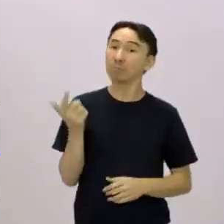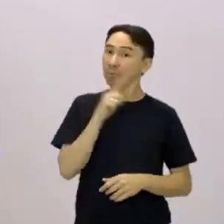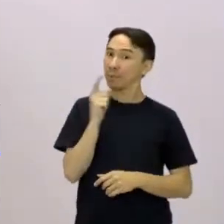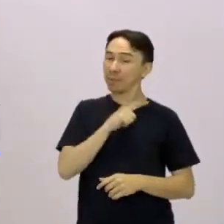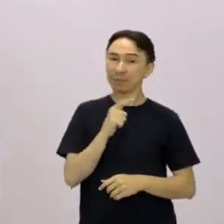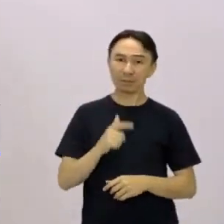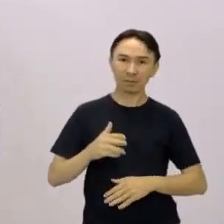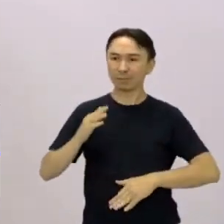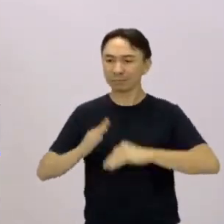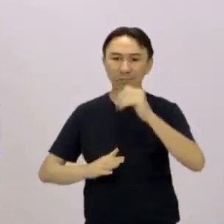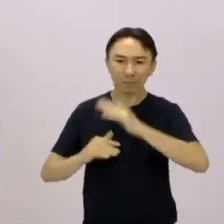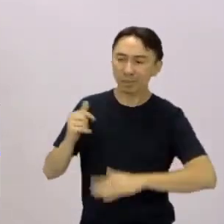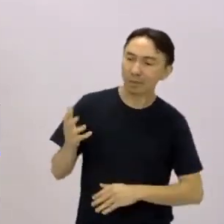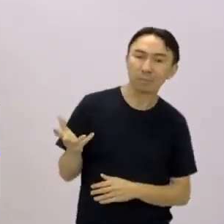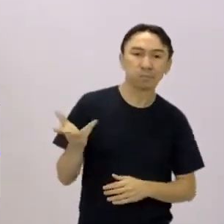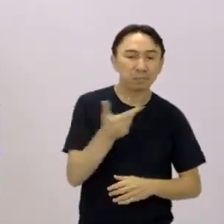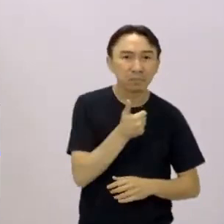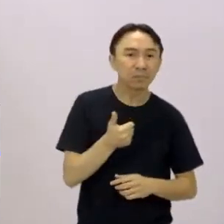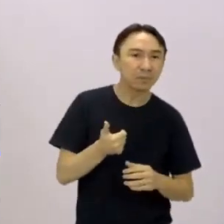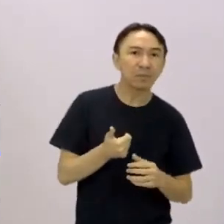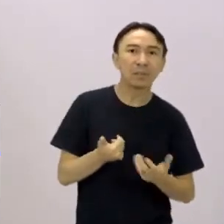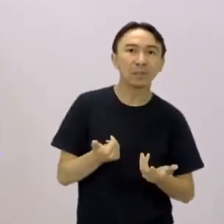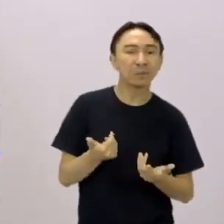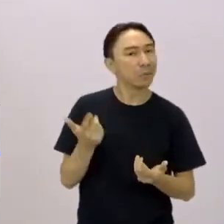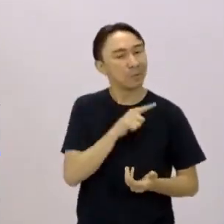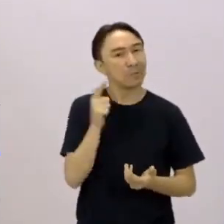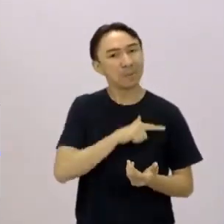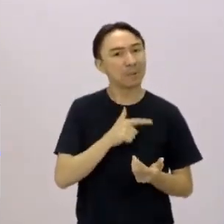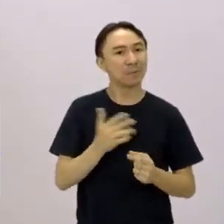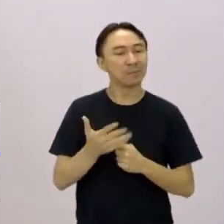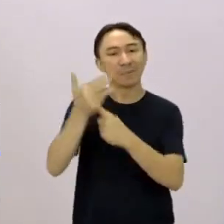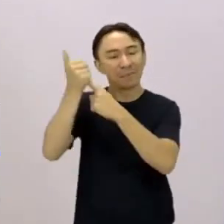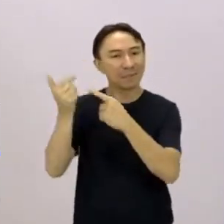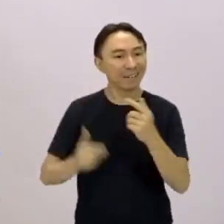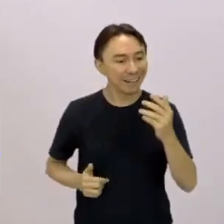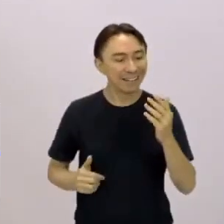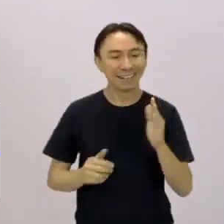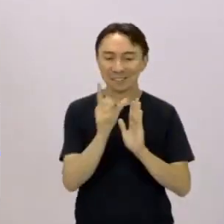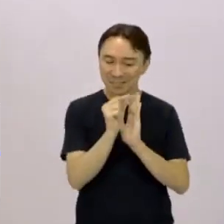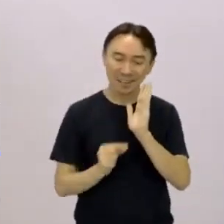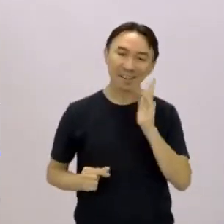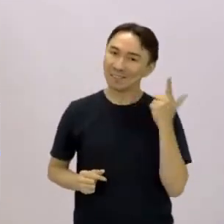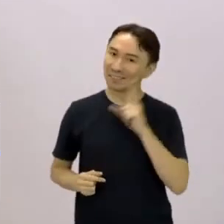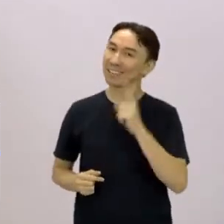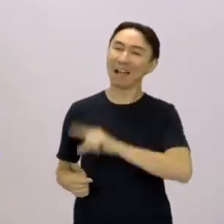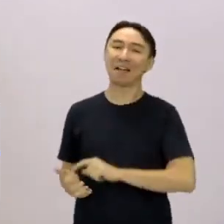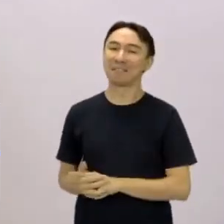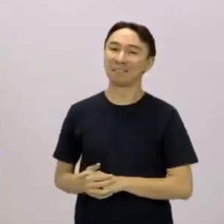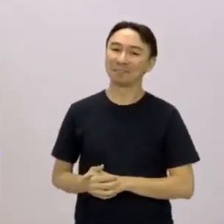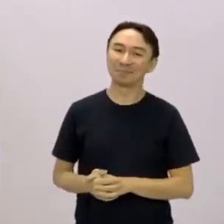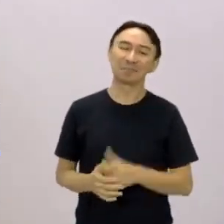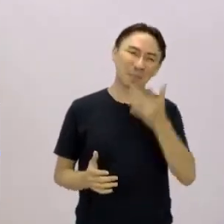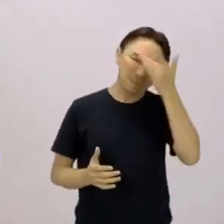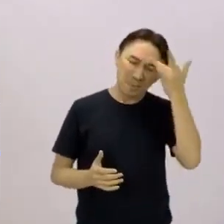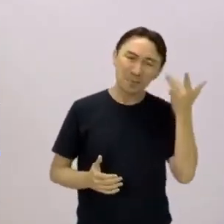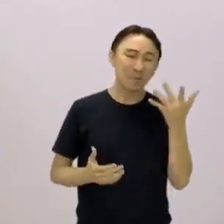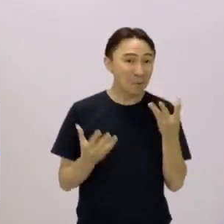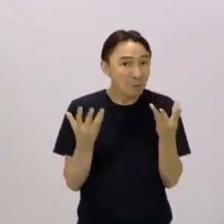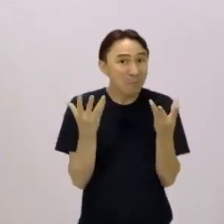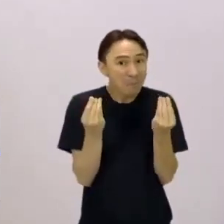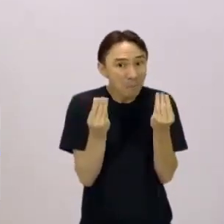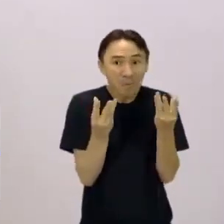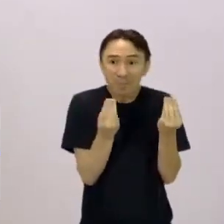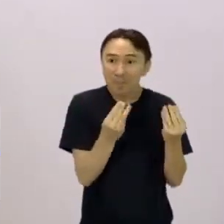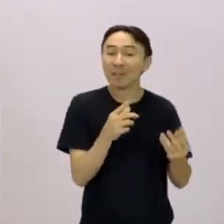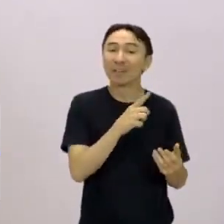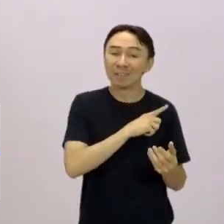melhor com esses componentes digitais, né? E o fato muitas pessoas estão indo para o ambiente digital, a gente tem uma